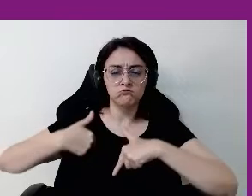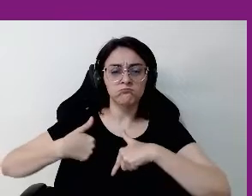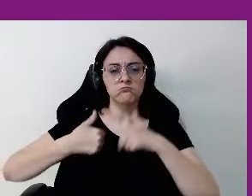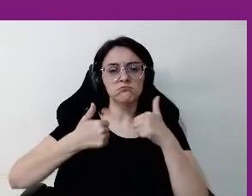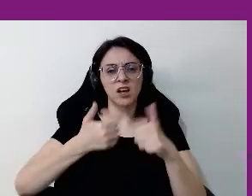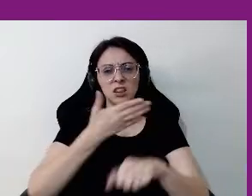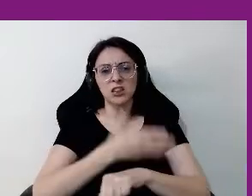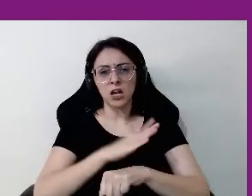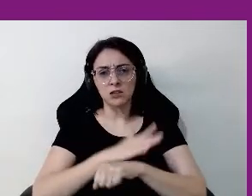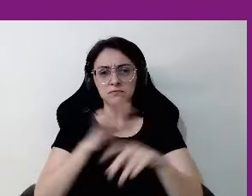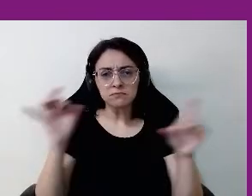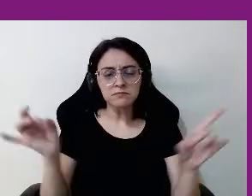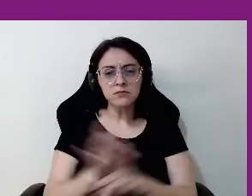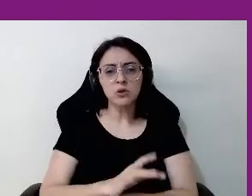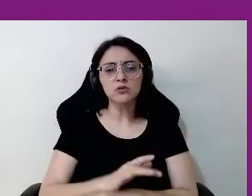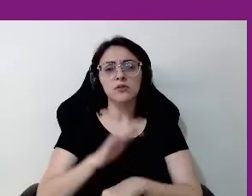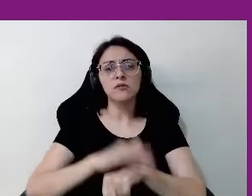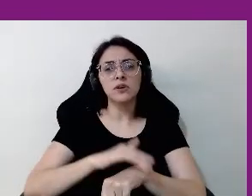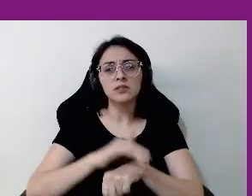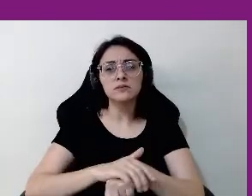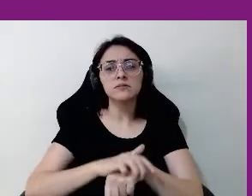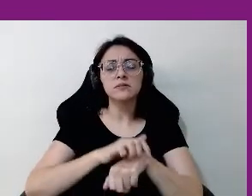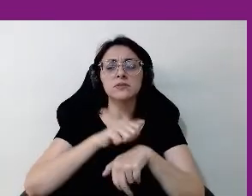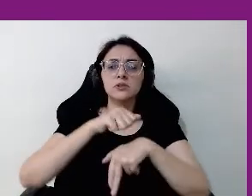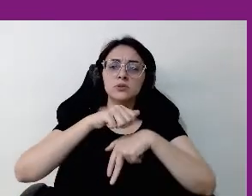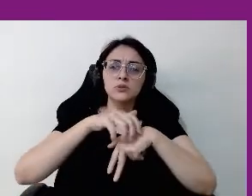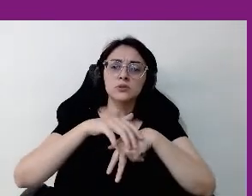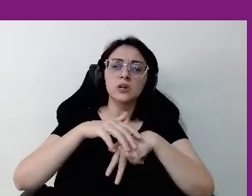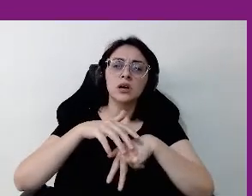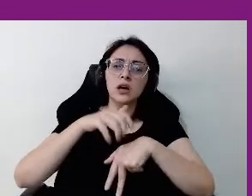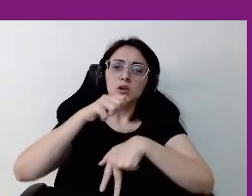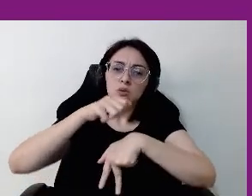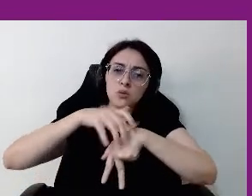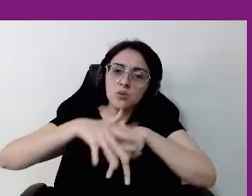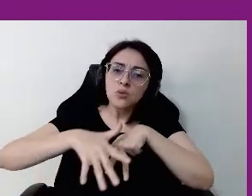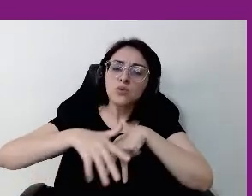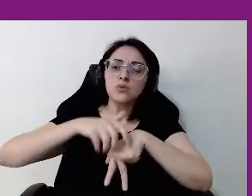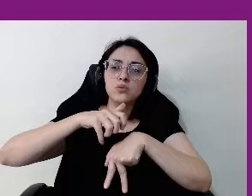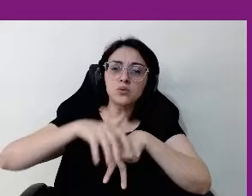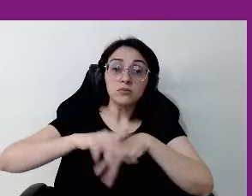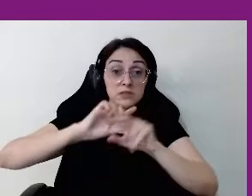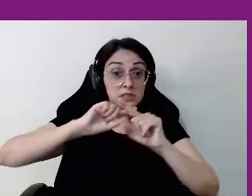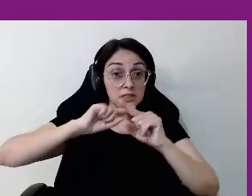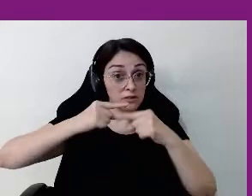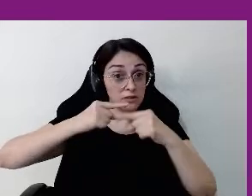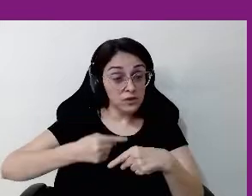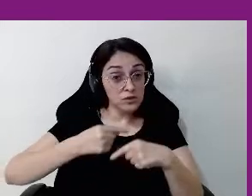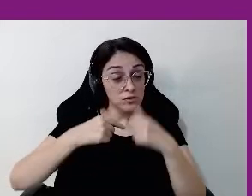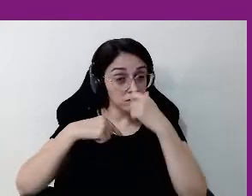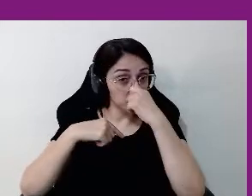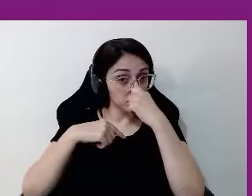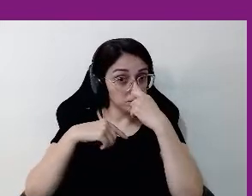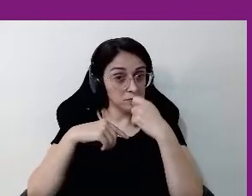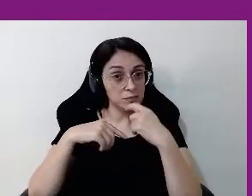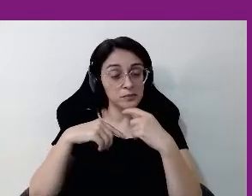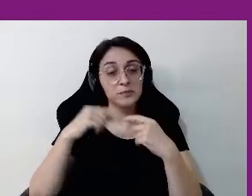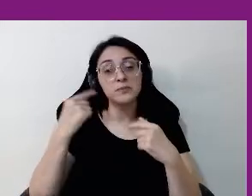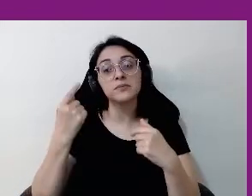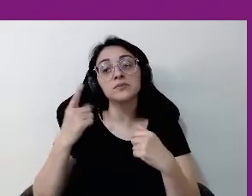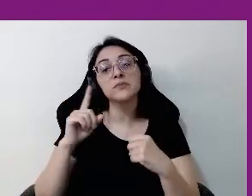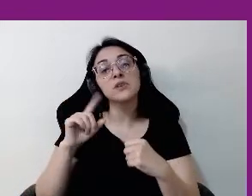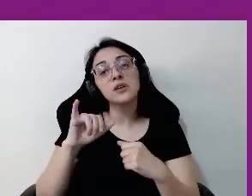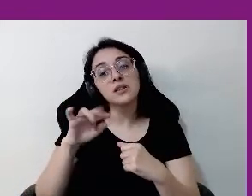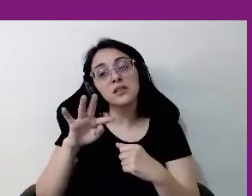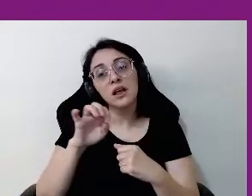bem treinados na realização da ventilação mecânica. E foi um desafio para a IntelliVent